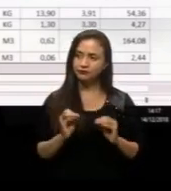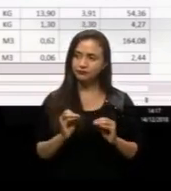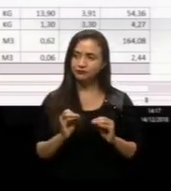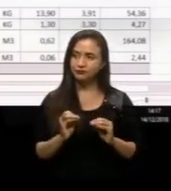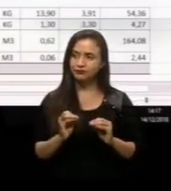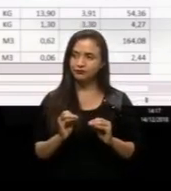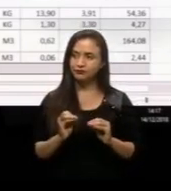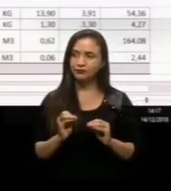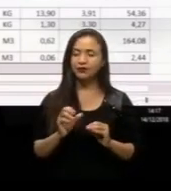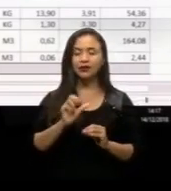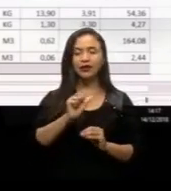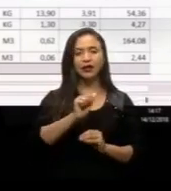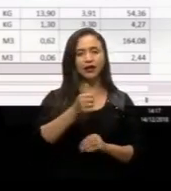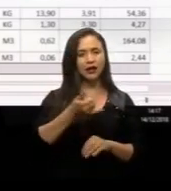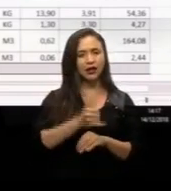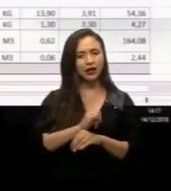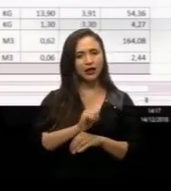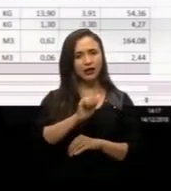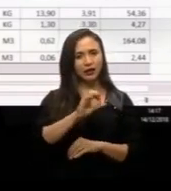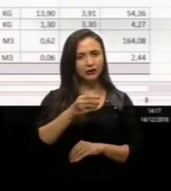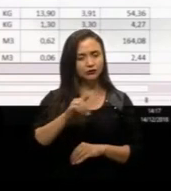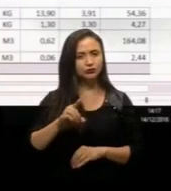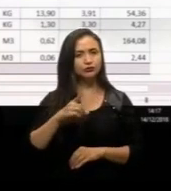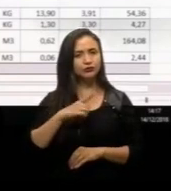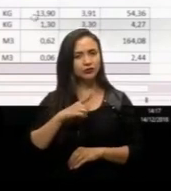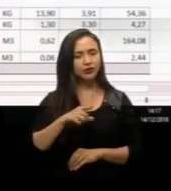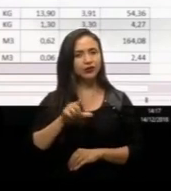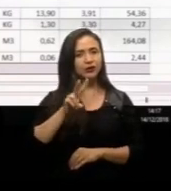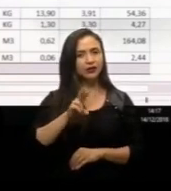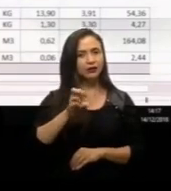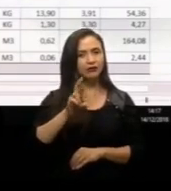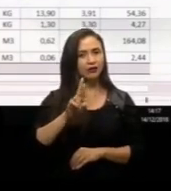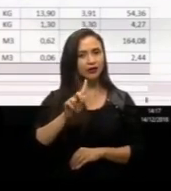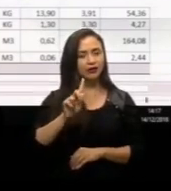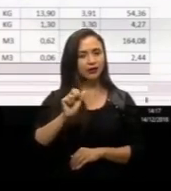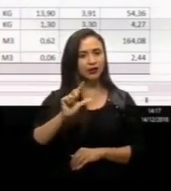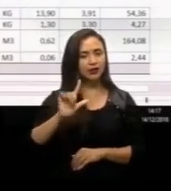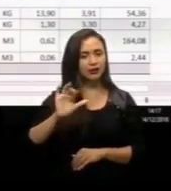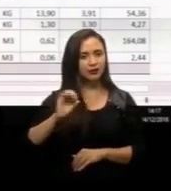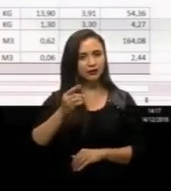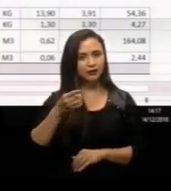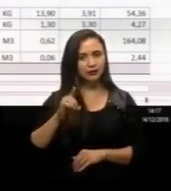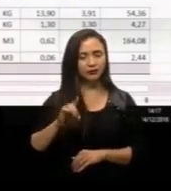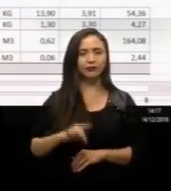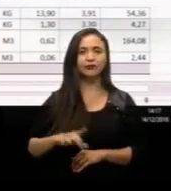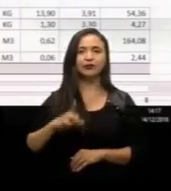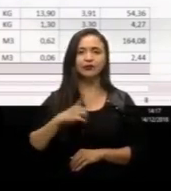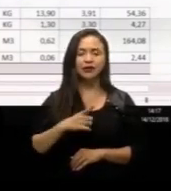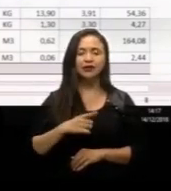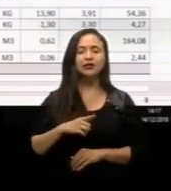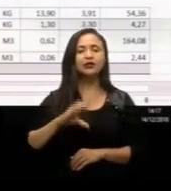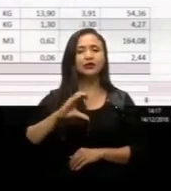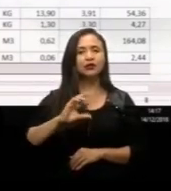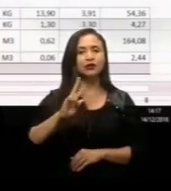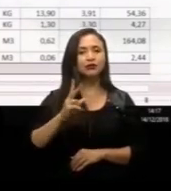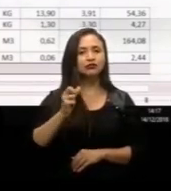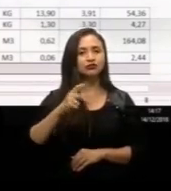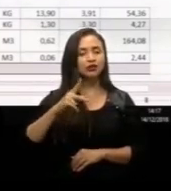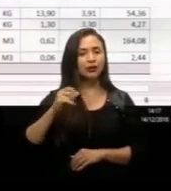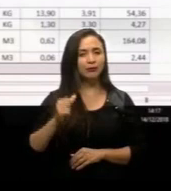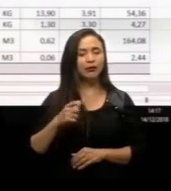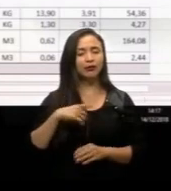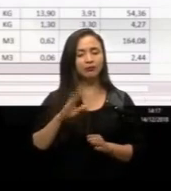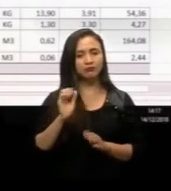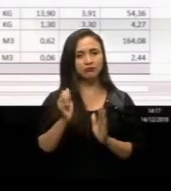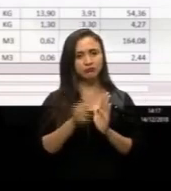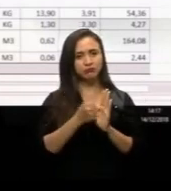Aço CA58, vergalhão. Vamos começar então aqui, vamos fazer a forma, tá? Chapa de madeira, né? Então a gente já foi lá